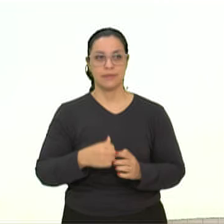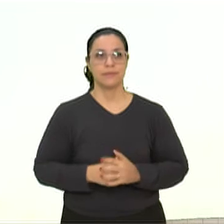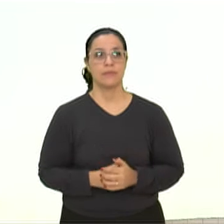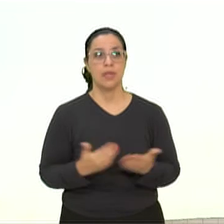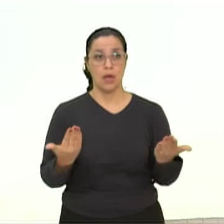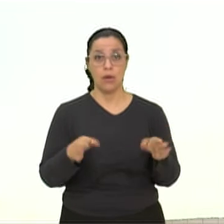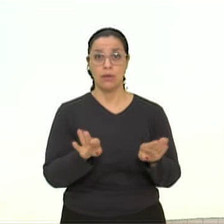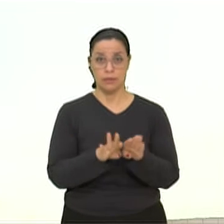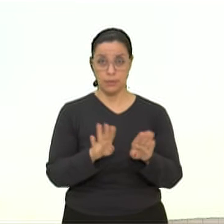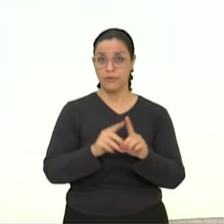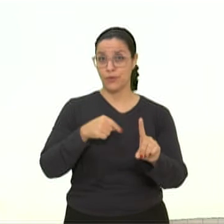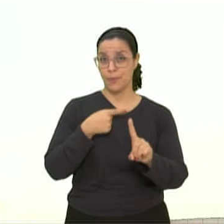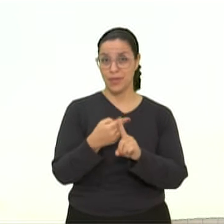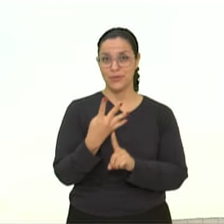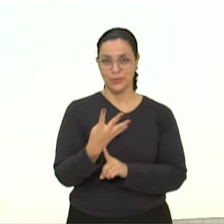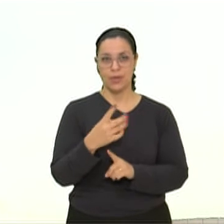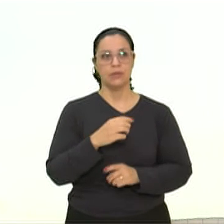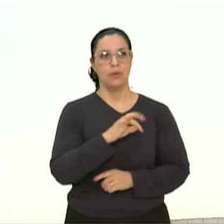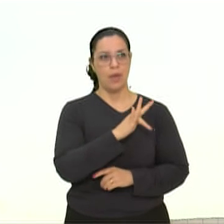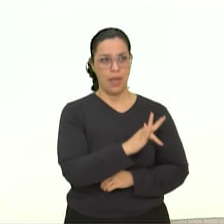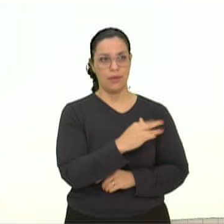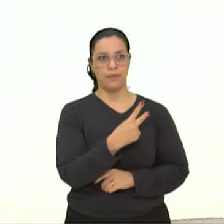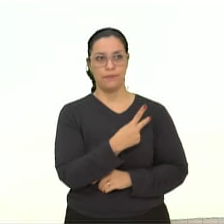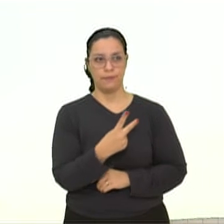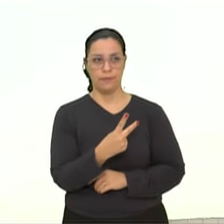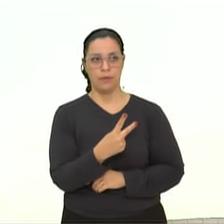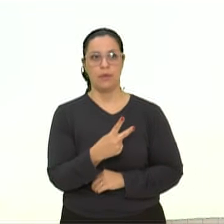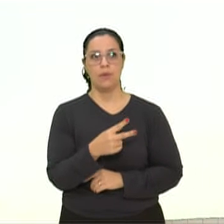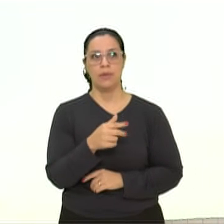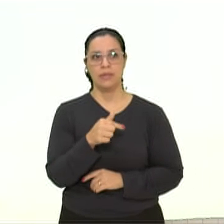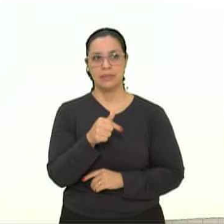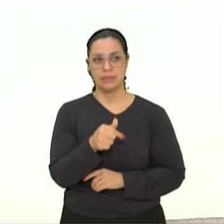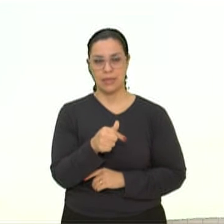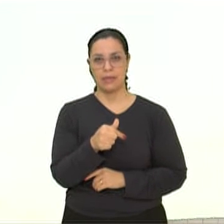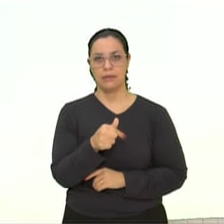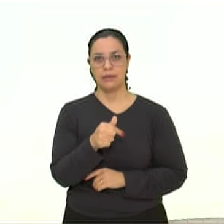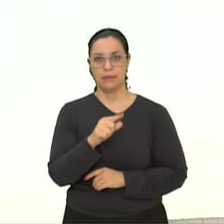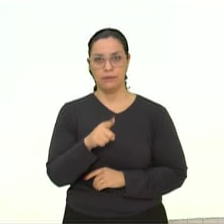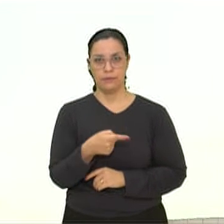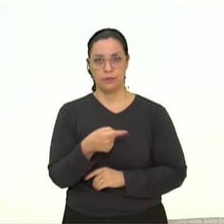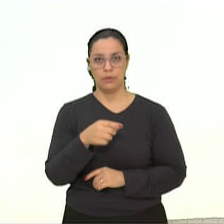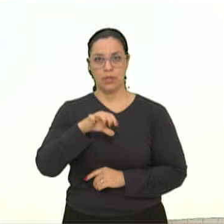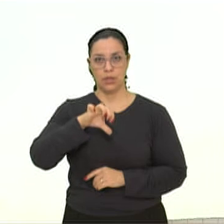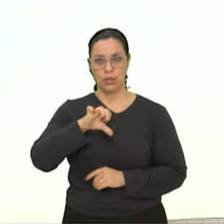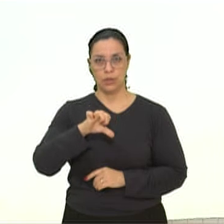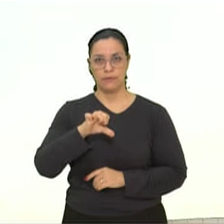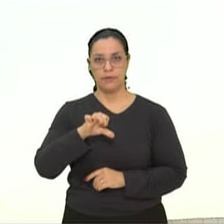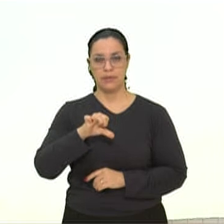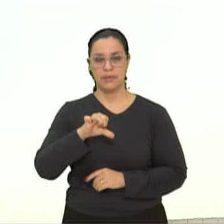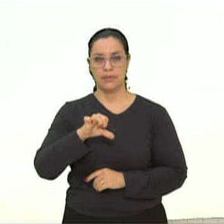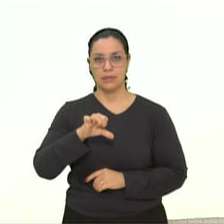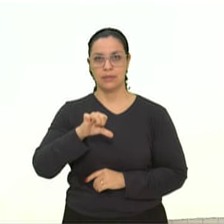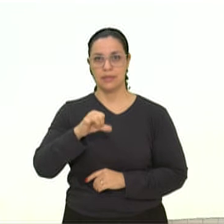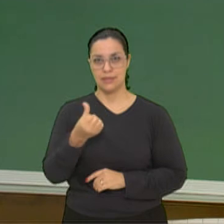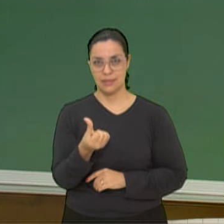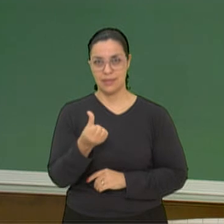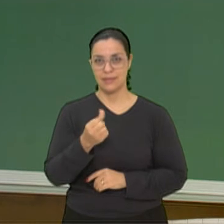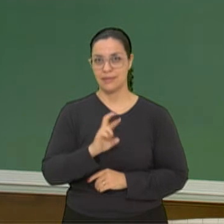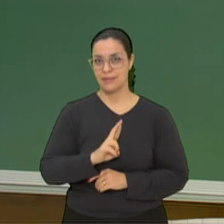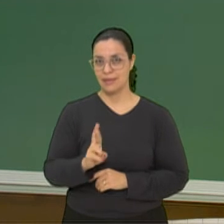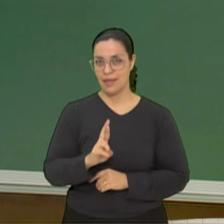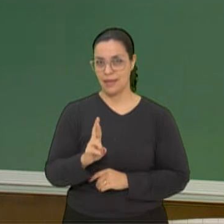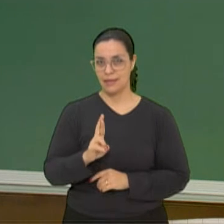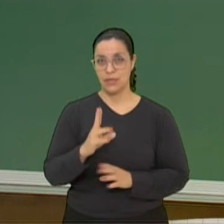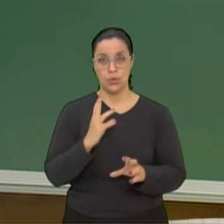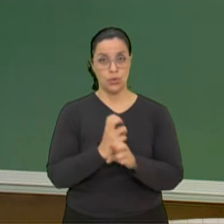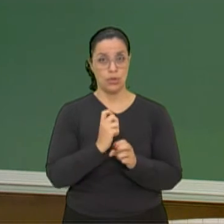3,96. E aí, sim, a gente soma o 4 com esse resultado da multiplicação, vai dar um total de 7,96. O que é esse